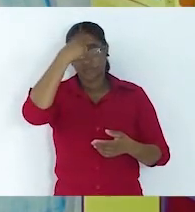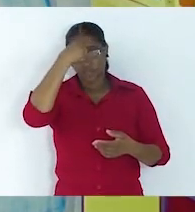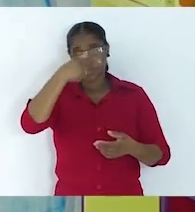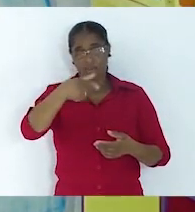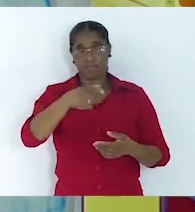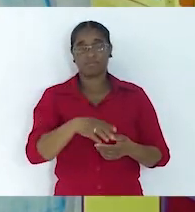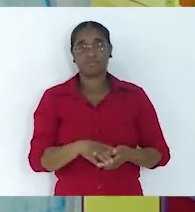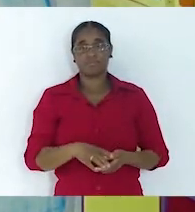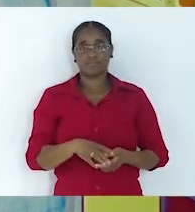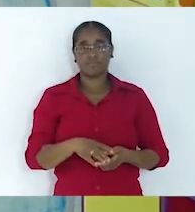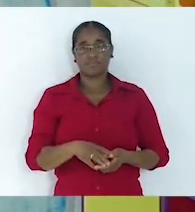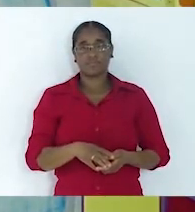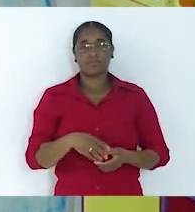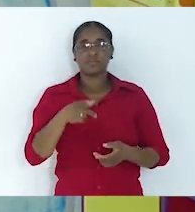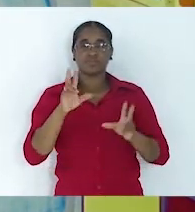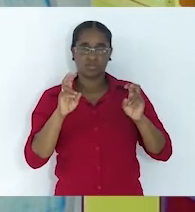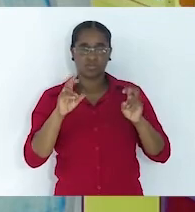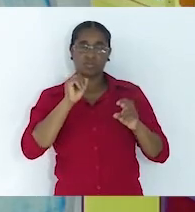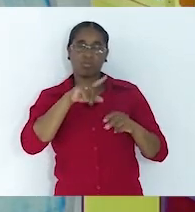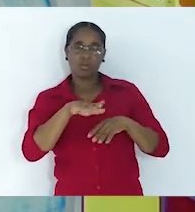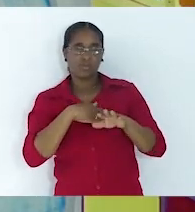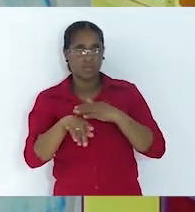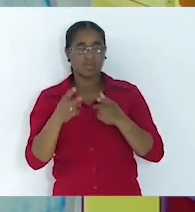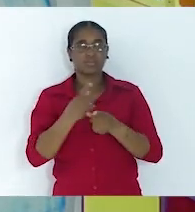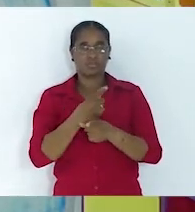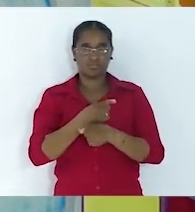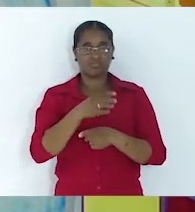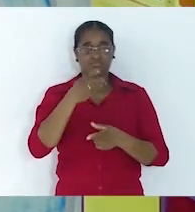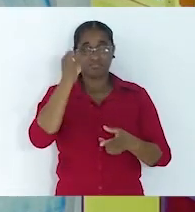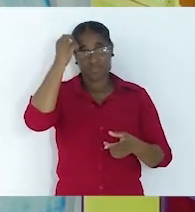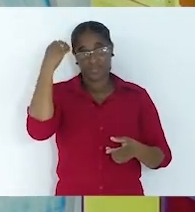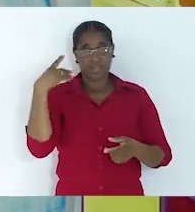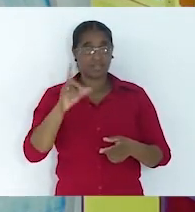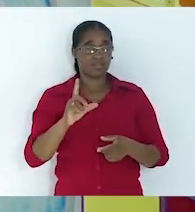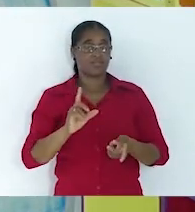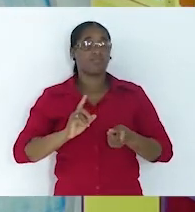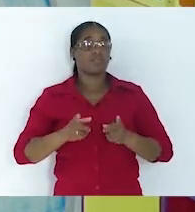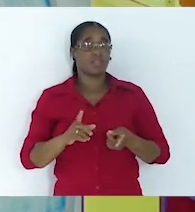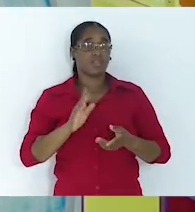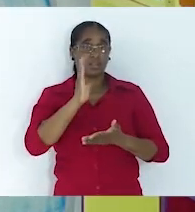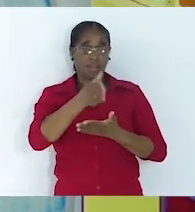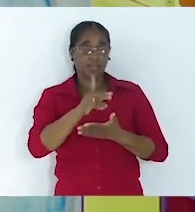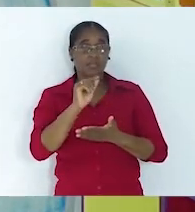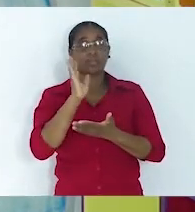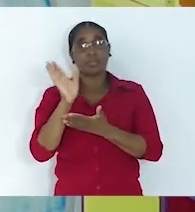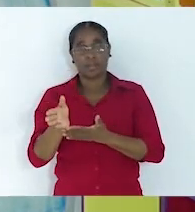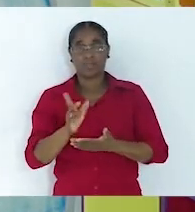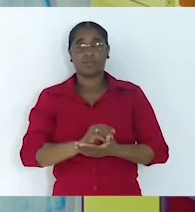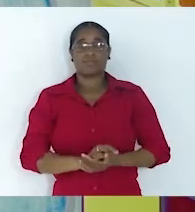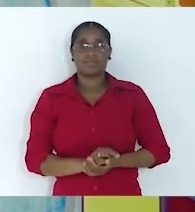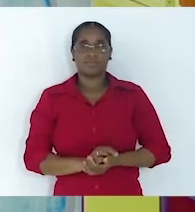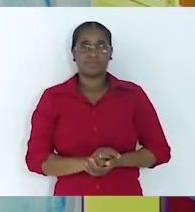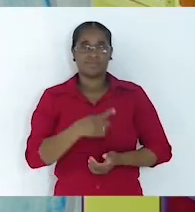tiveres fixado o conteúdo, podes fazer essa caracterização. E não te esqueças que é direta e indireta, ok?